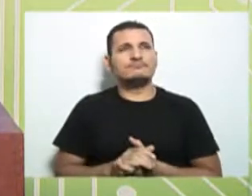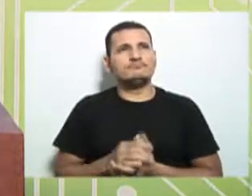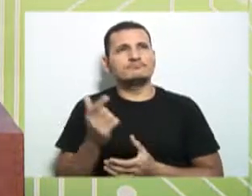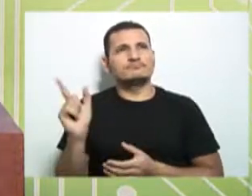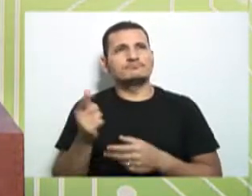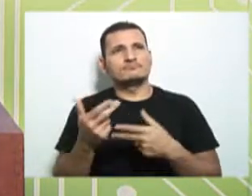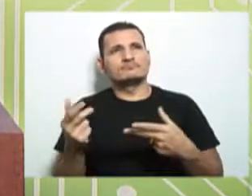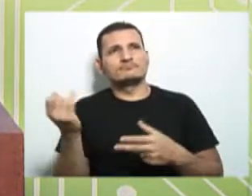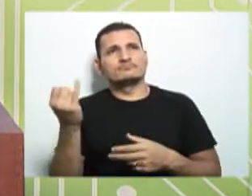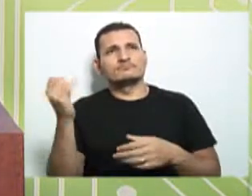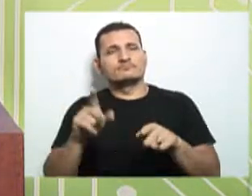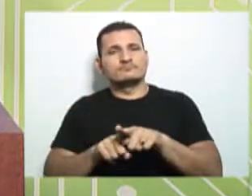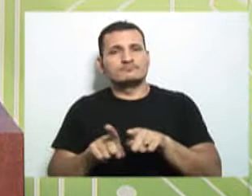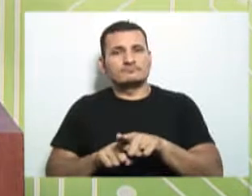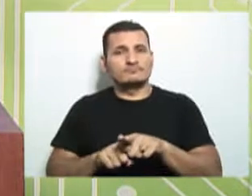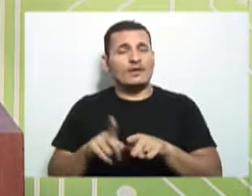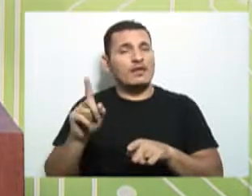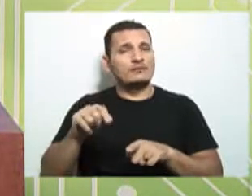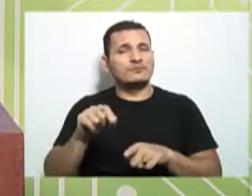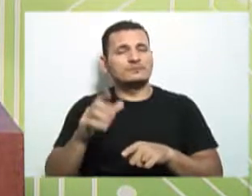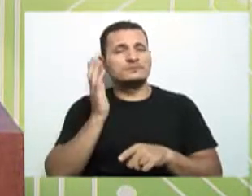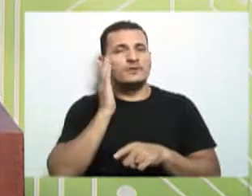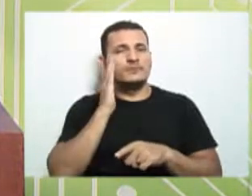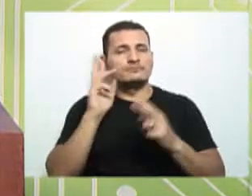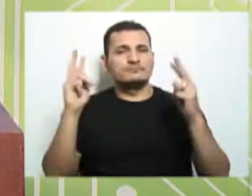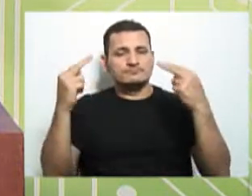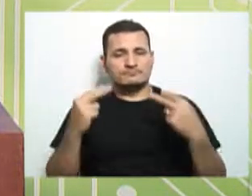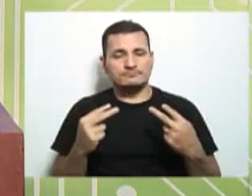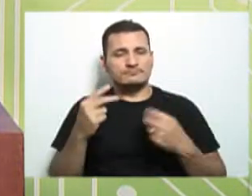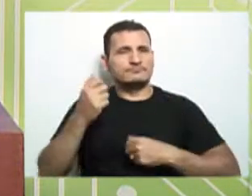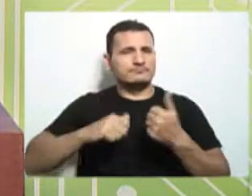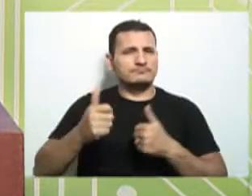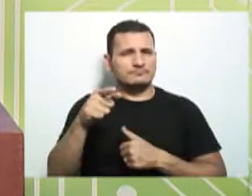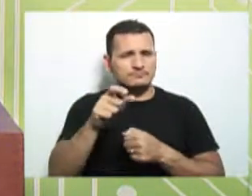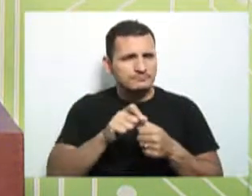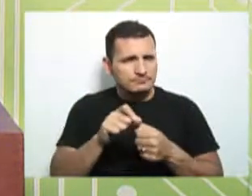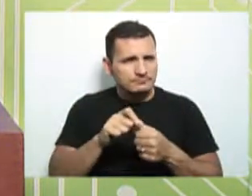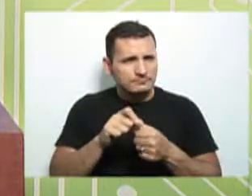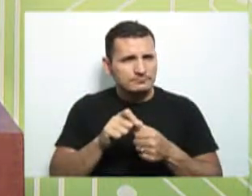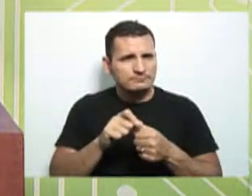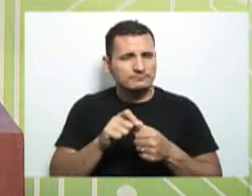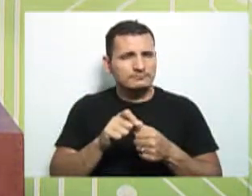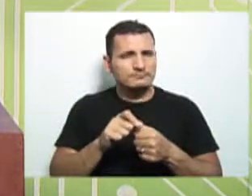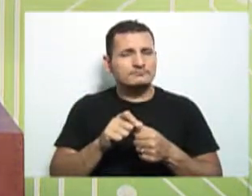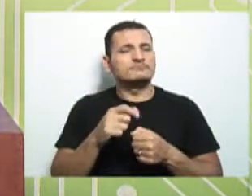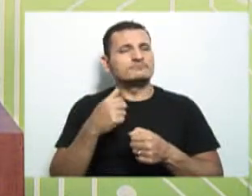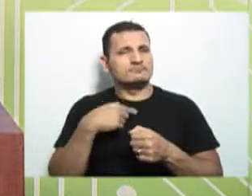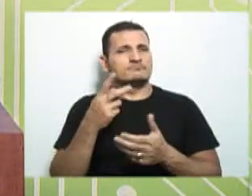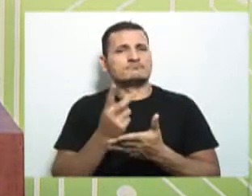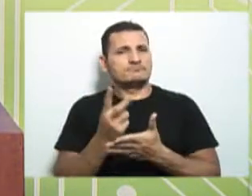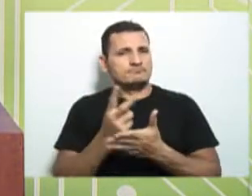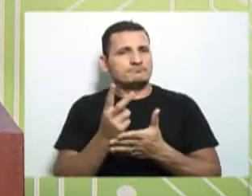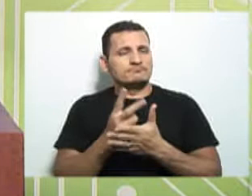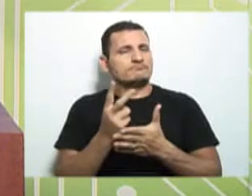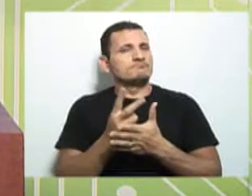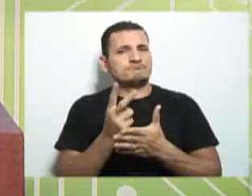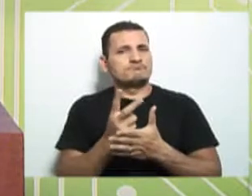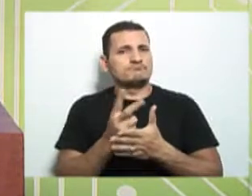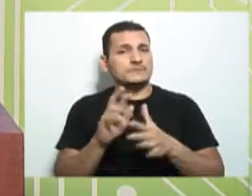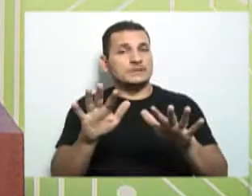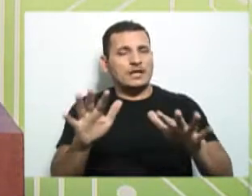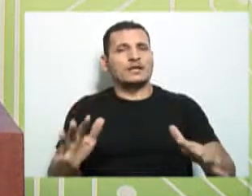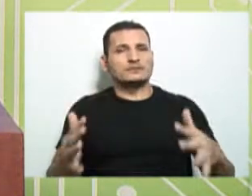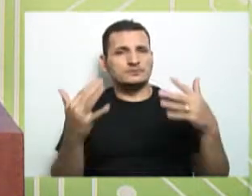pós-negociação é se avaliar. Tem feito isso constantemente? Eu chamo muito a atenção dos meus jovens, dos